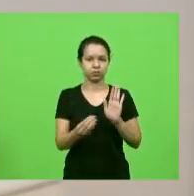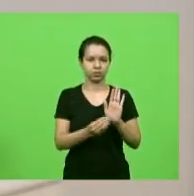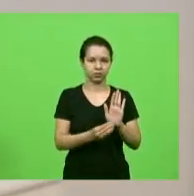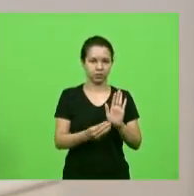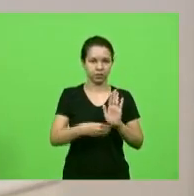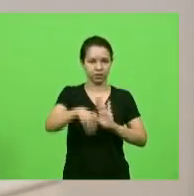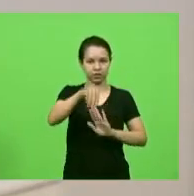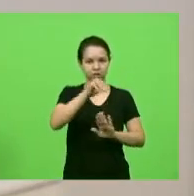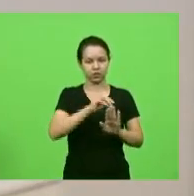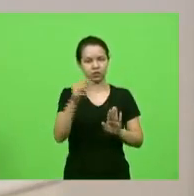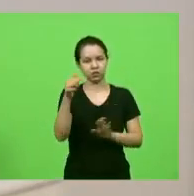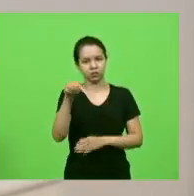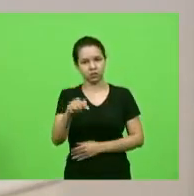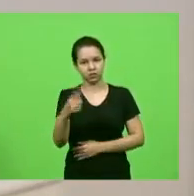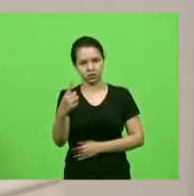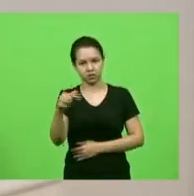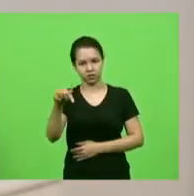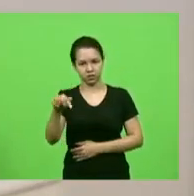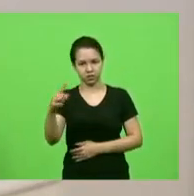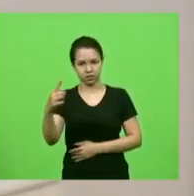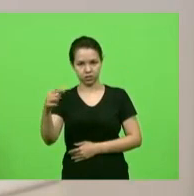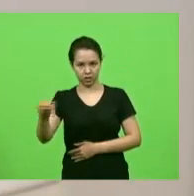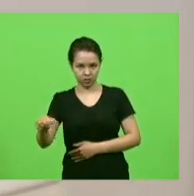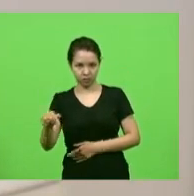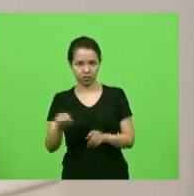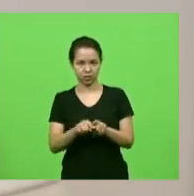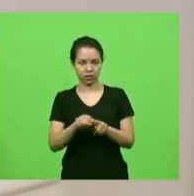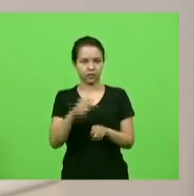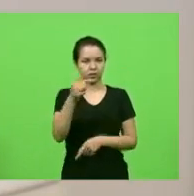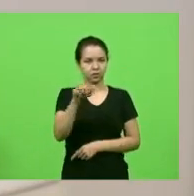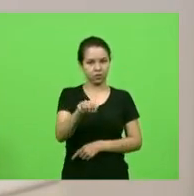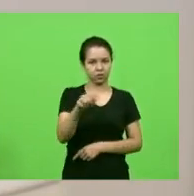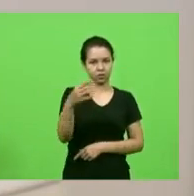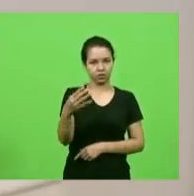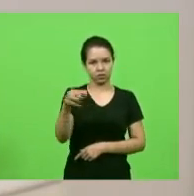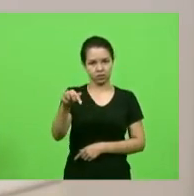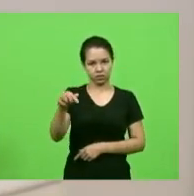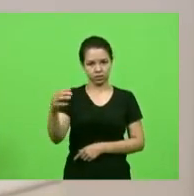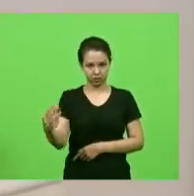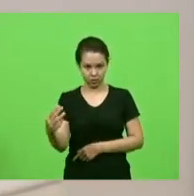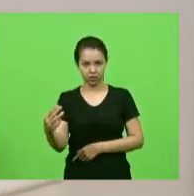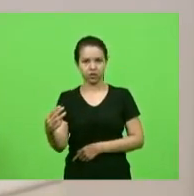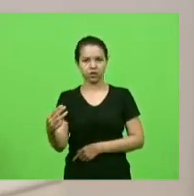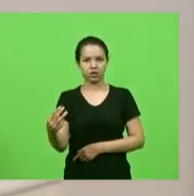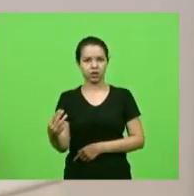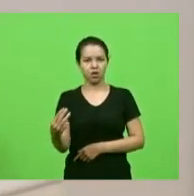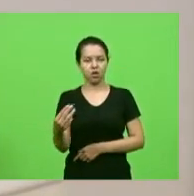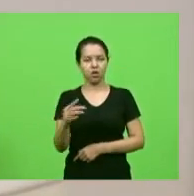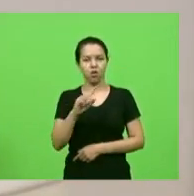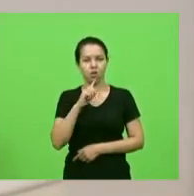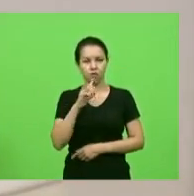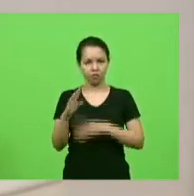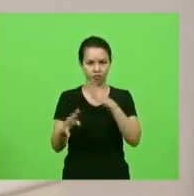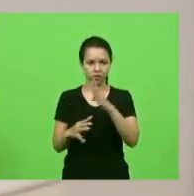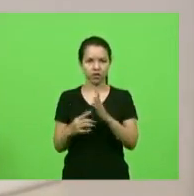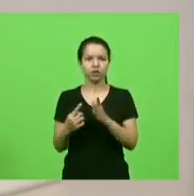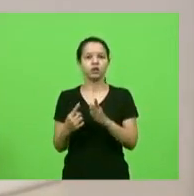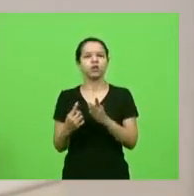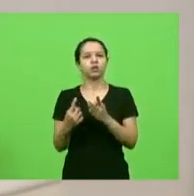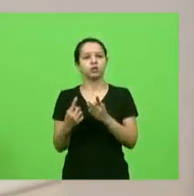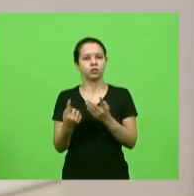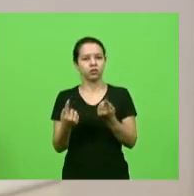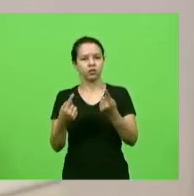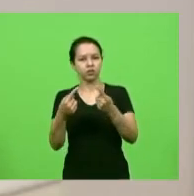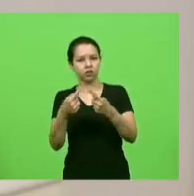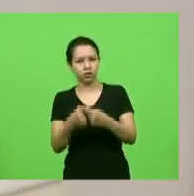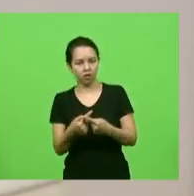7.707, 7.743, isto é, não se vislumbra ofensa ao contraditório e ampla defesa. Conclui,